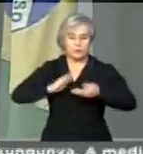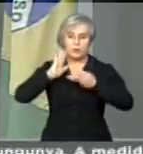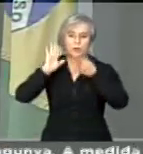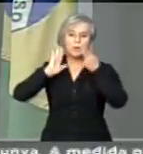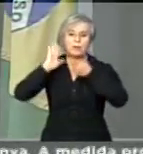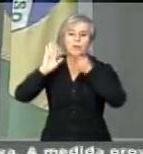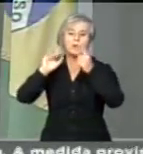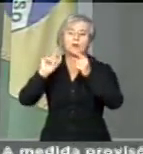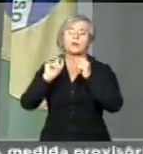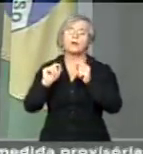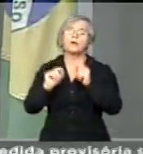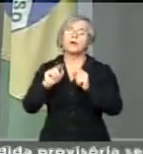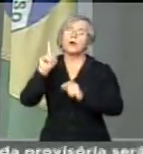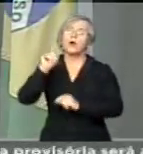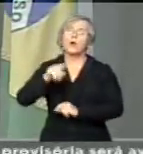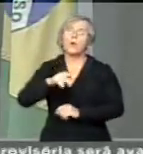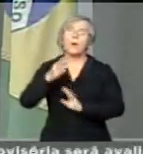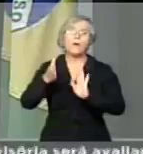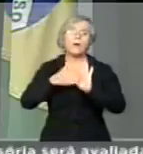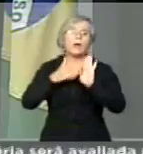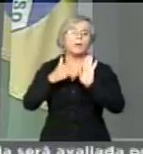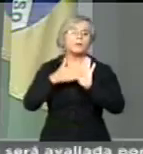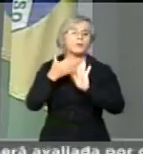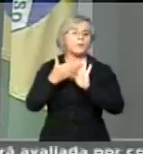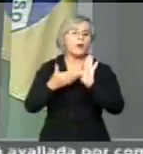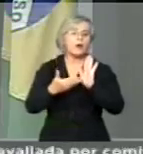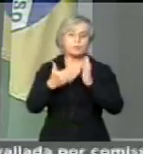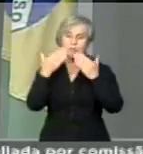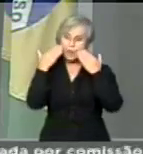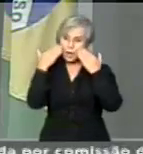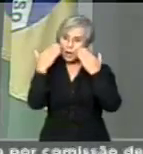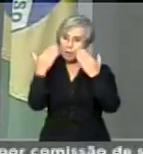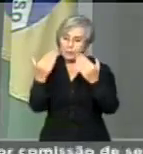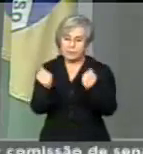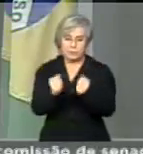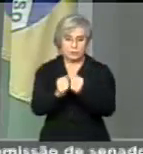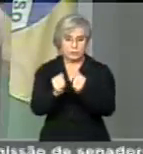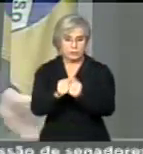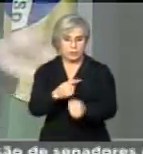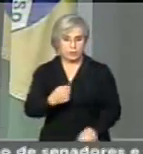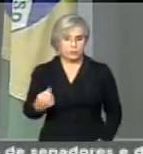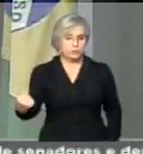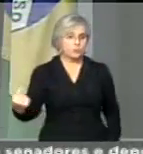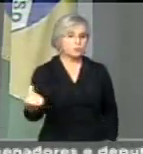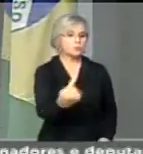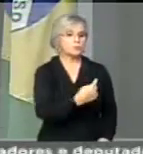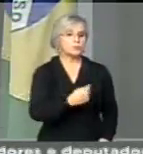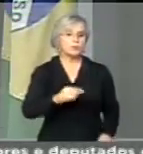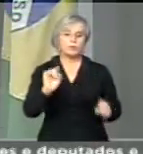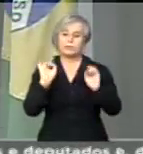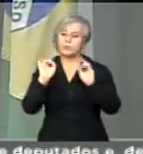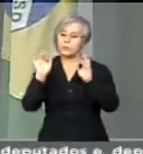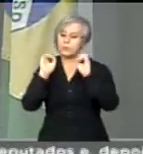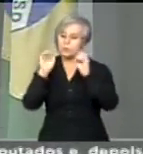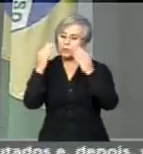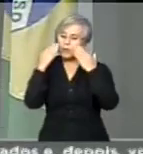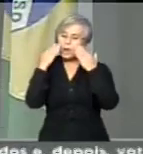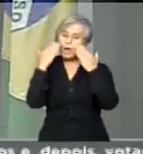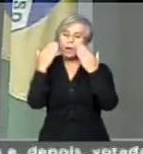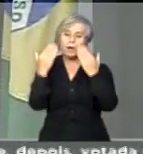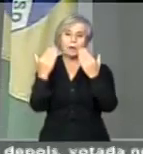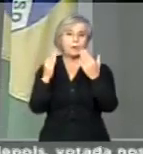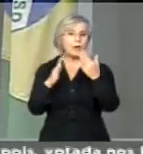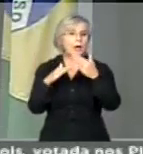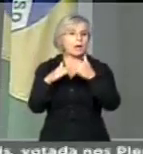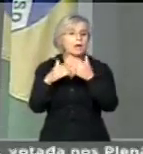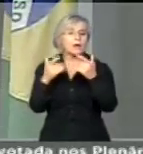é a proposta objetiva que apresenta aos conjuntos de parlamentares e, de modo especial, até onde